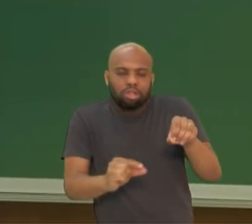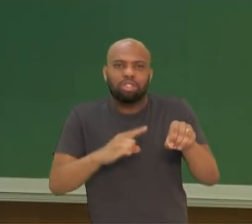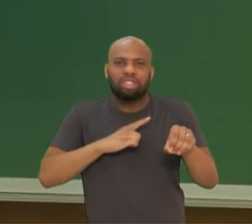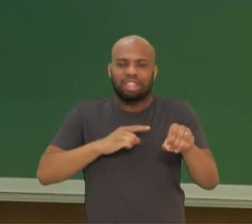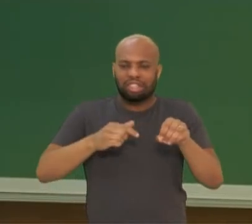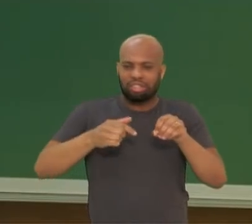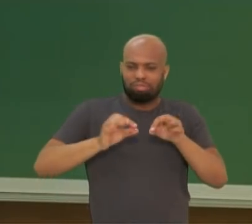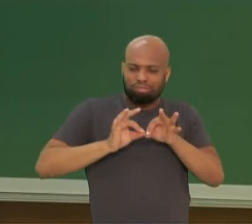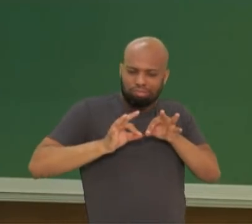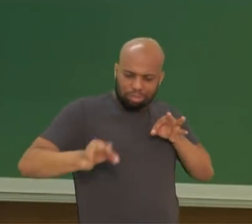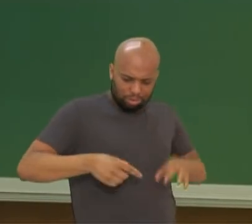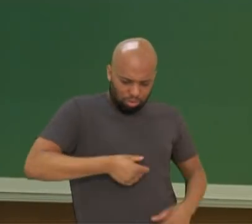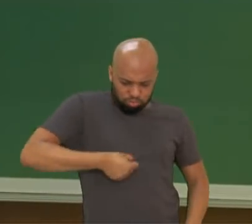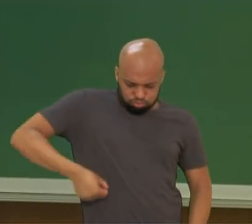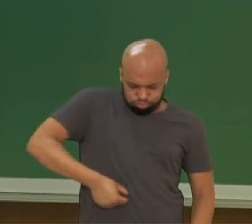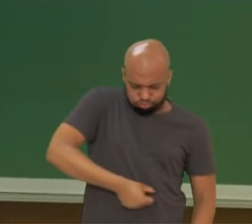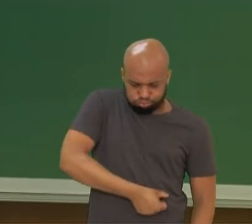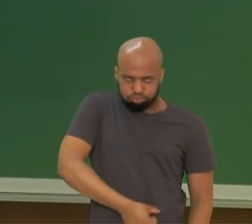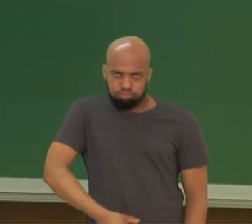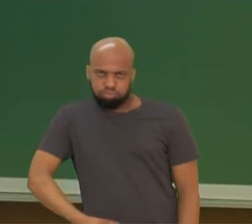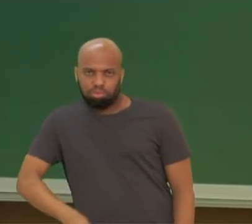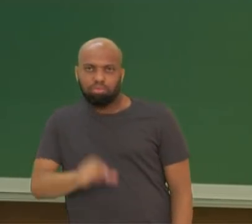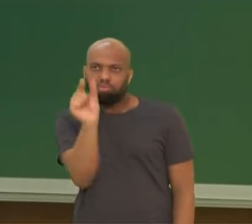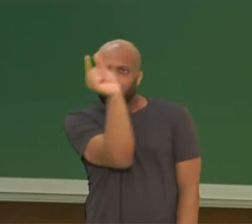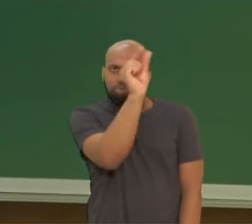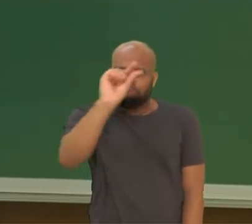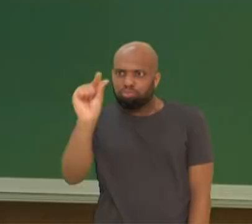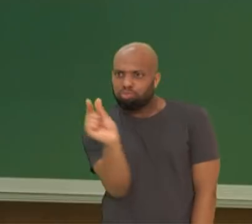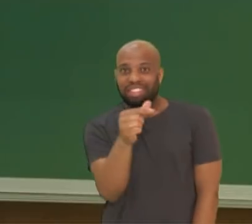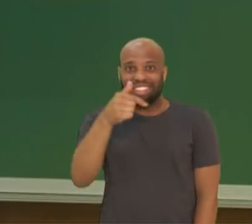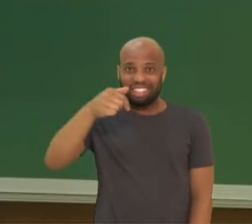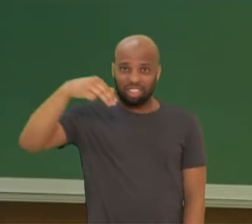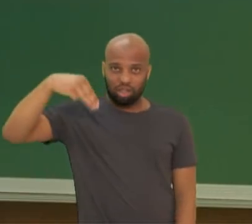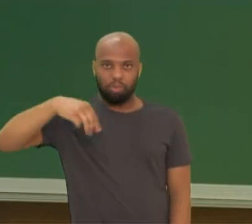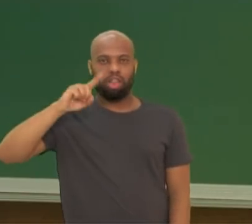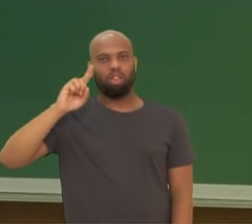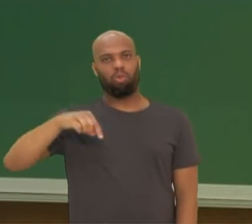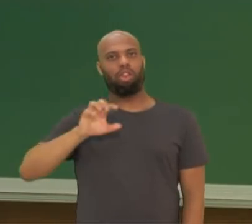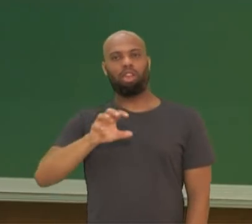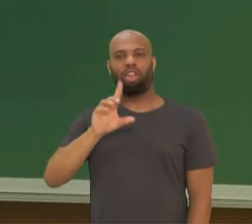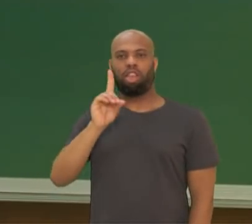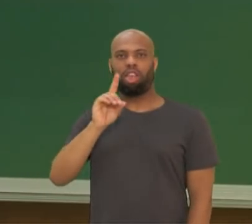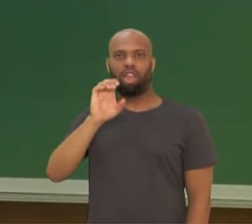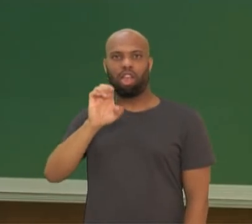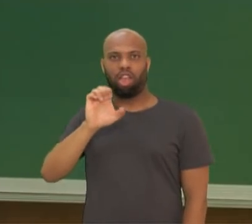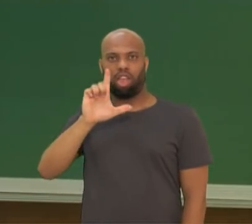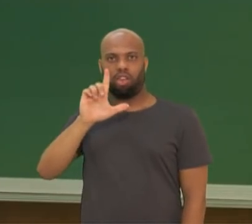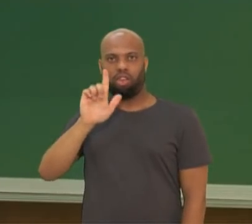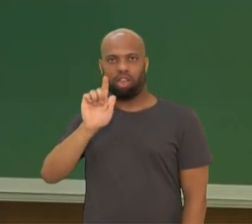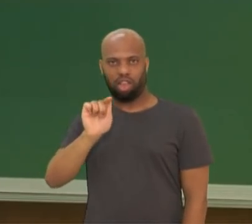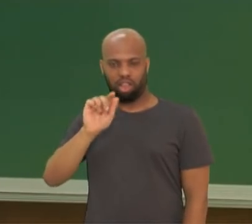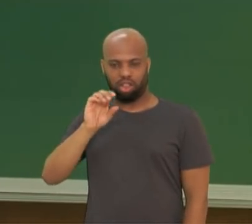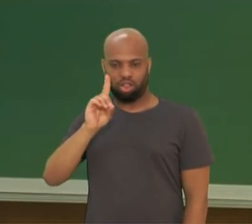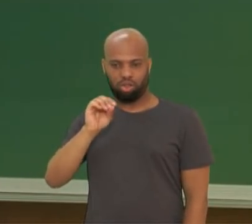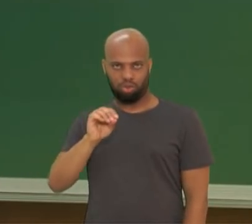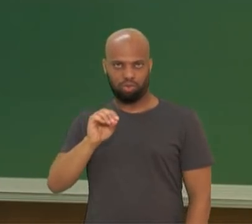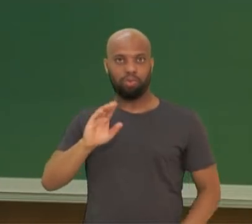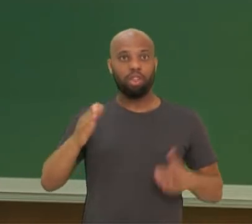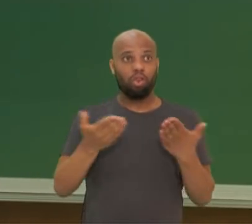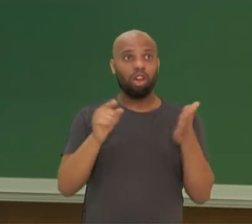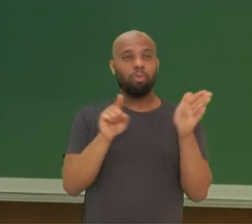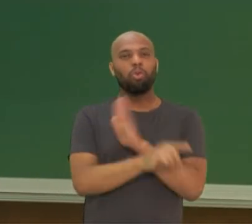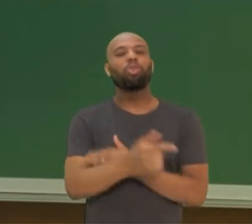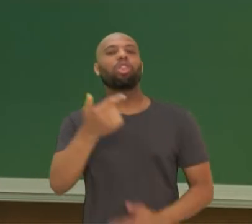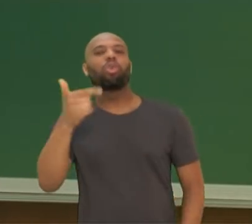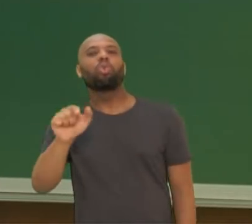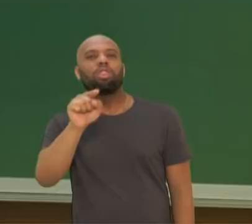7 metros, todo dobradão dentro do nosso abdômen, é o intestino delgado. Mais uma questão aqui, esta é